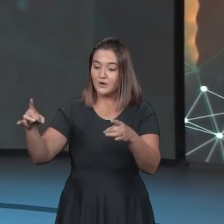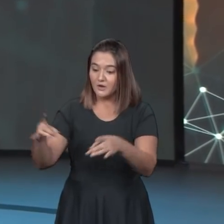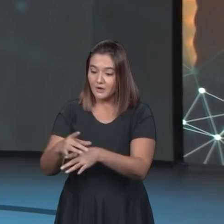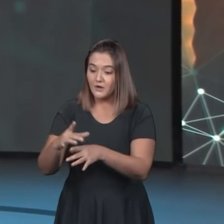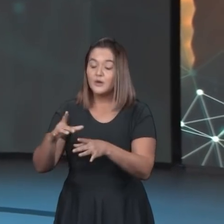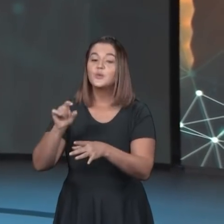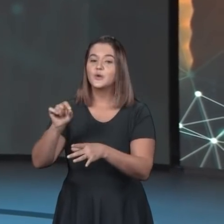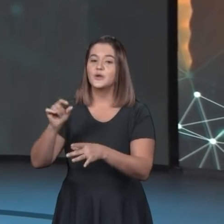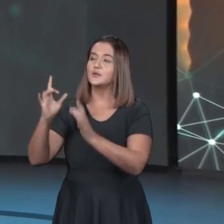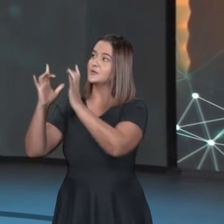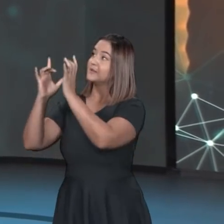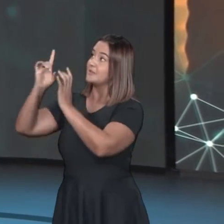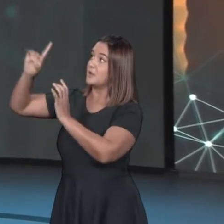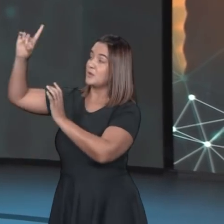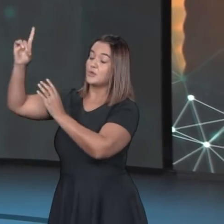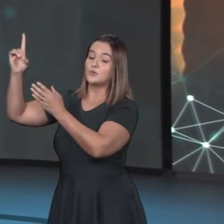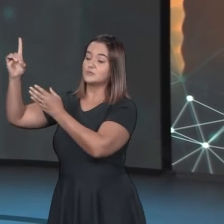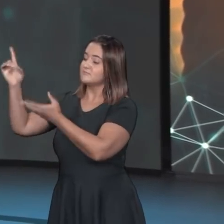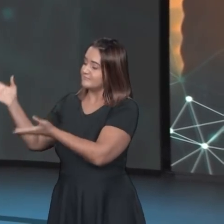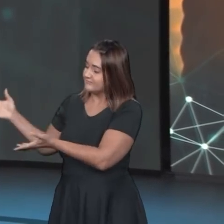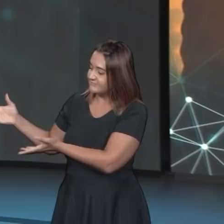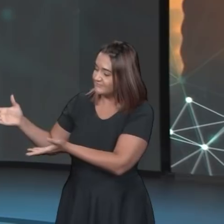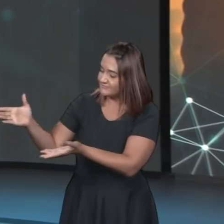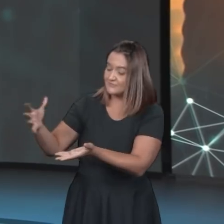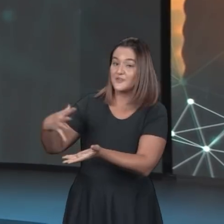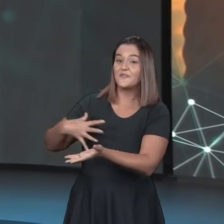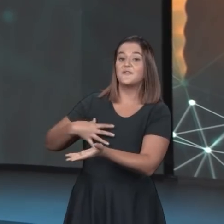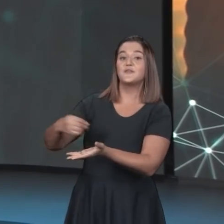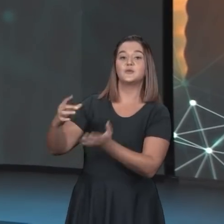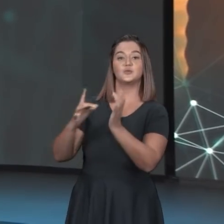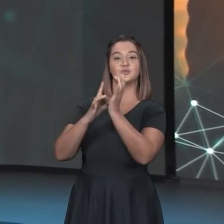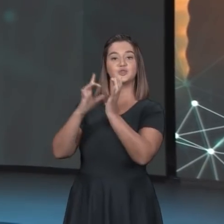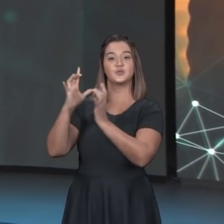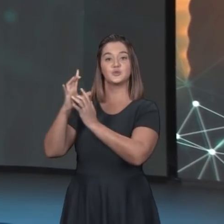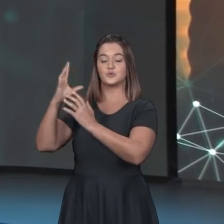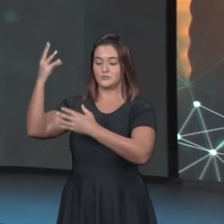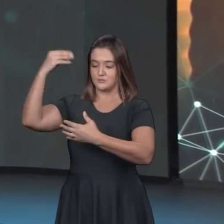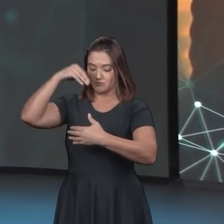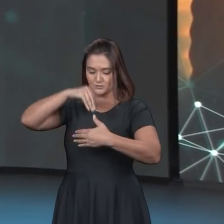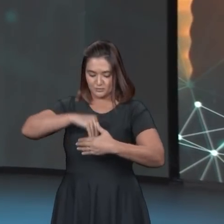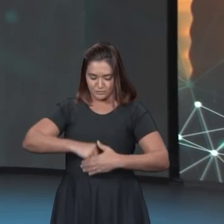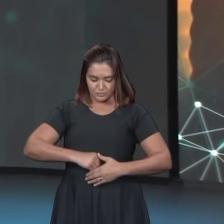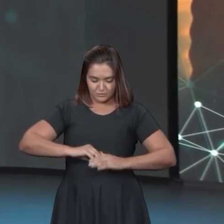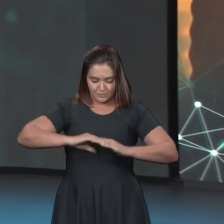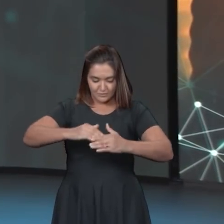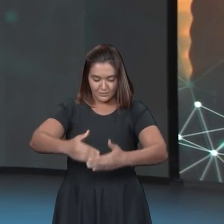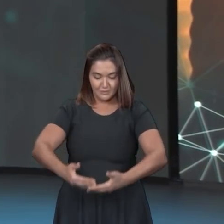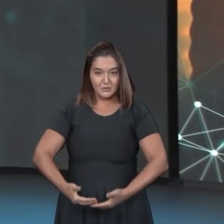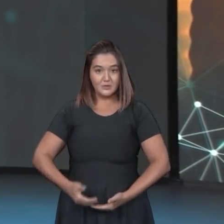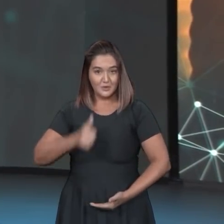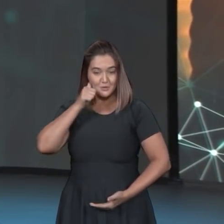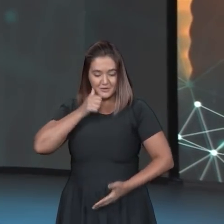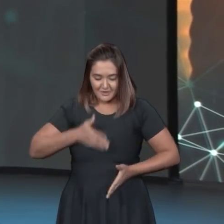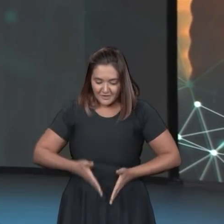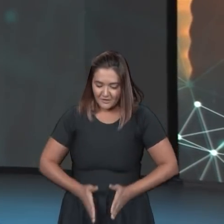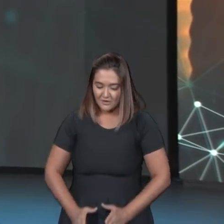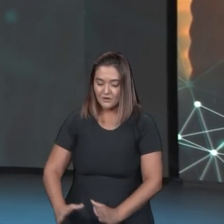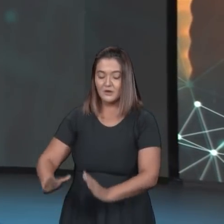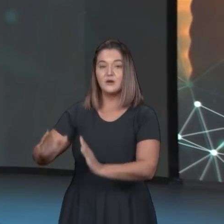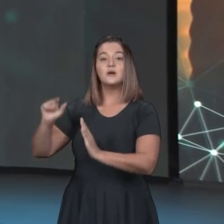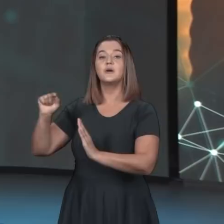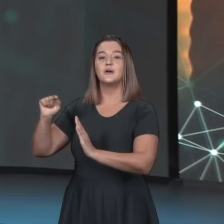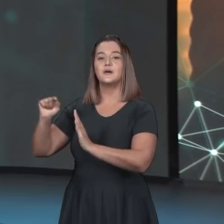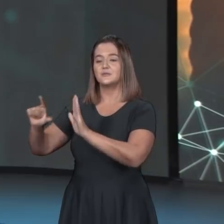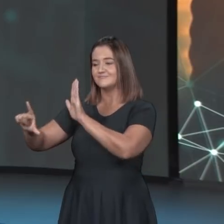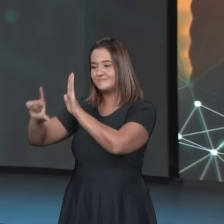Filho, nascido de mulher, nascido debaixo da lei. Gálatas, capítulo 4, verso 4. Esta passagem